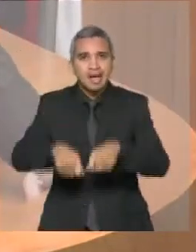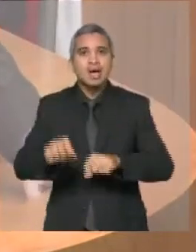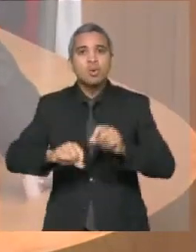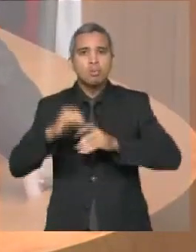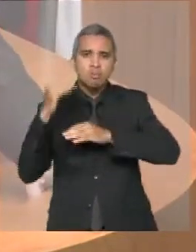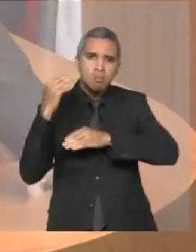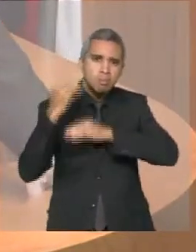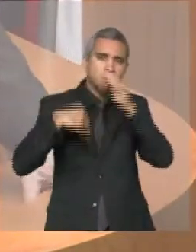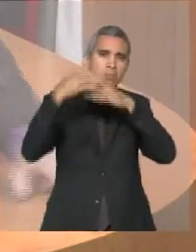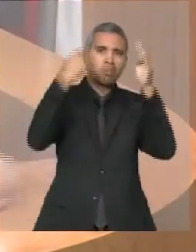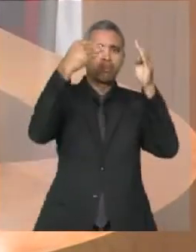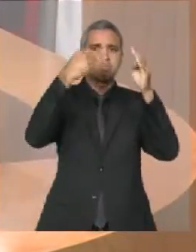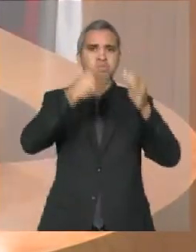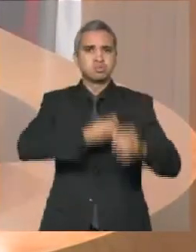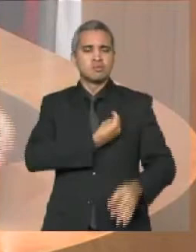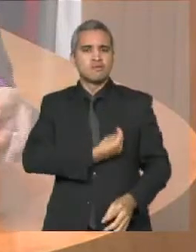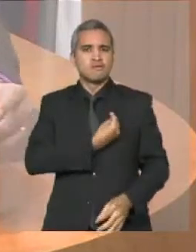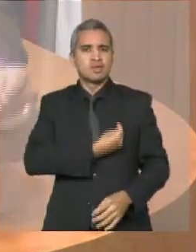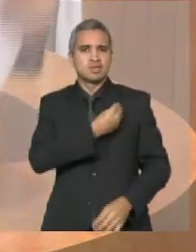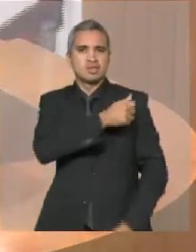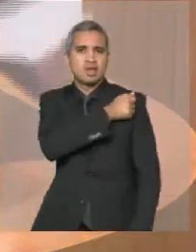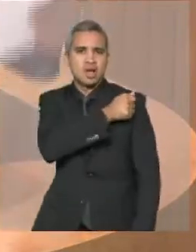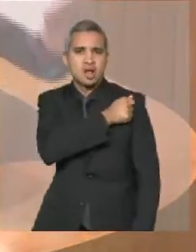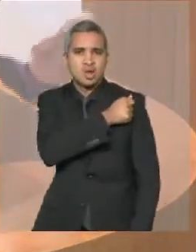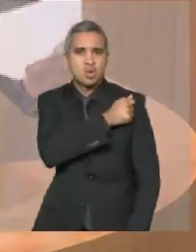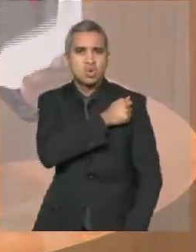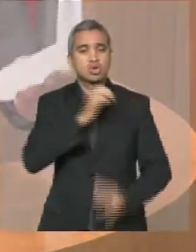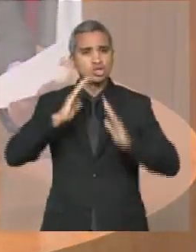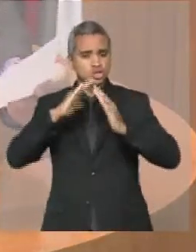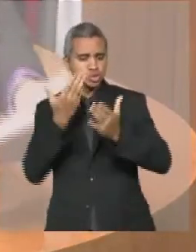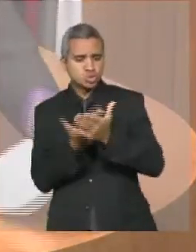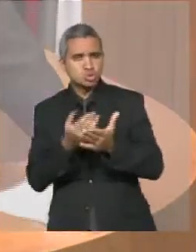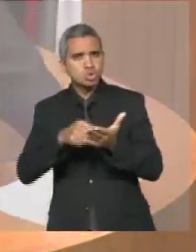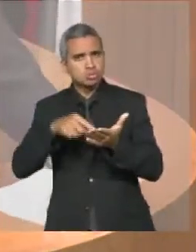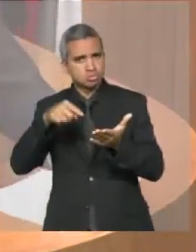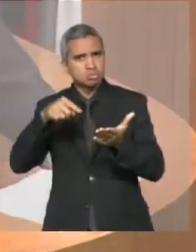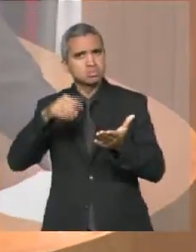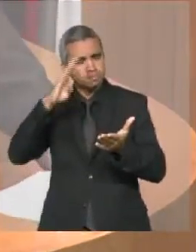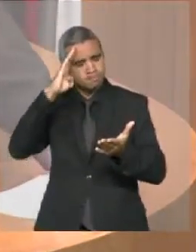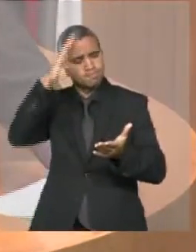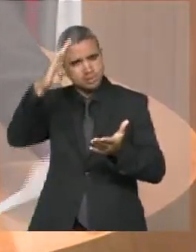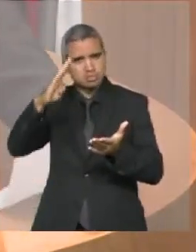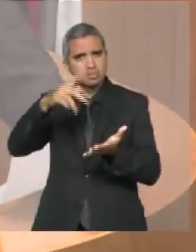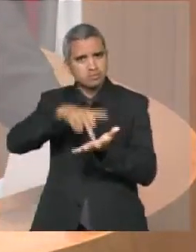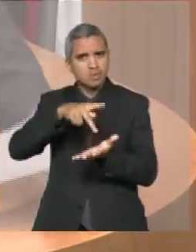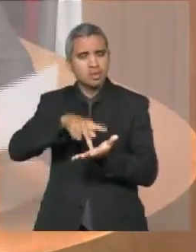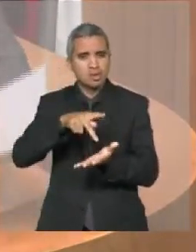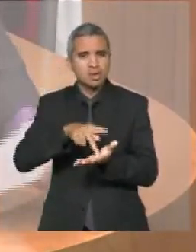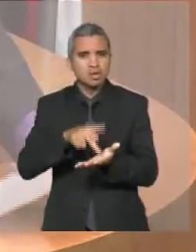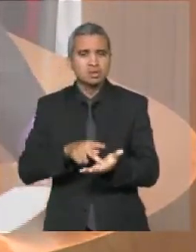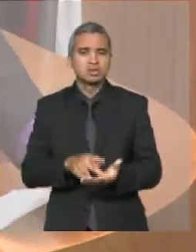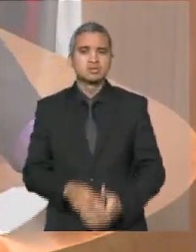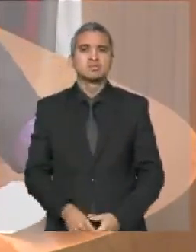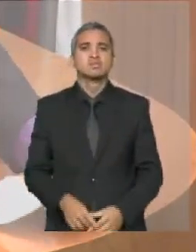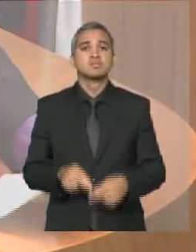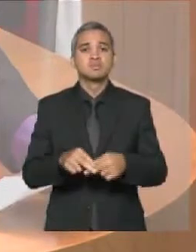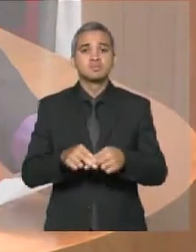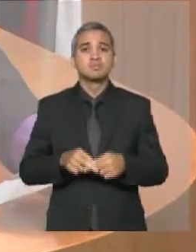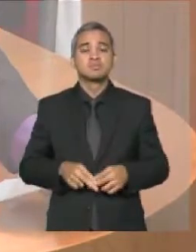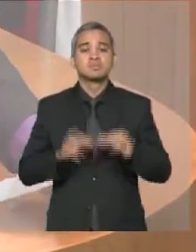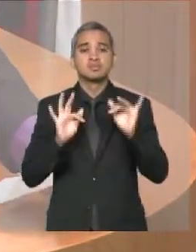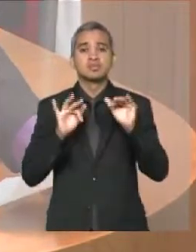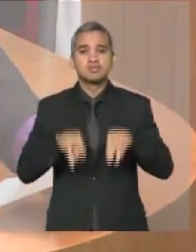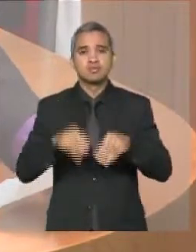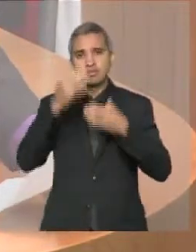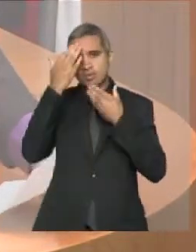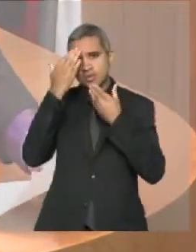para melhorar o rendimento. Escola é prioridade. Eu quero agradecer, finalizando, presidente, à secretária de